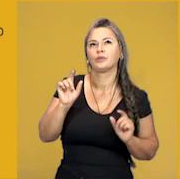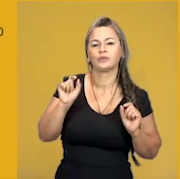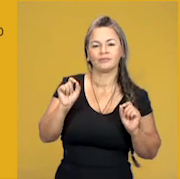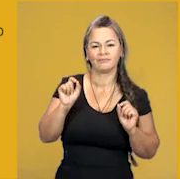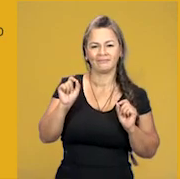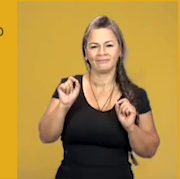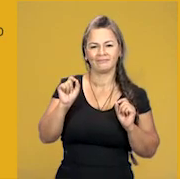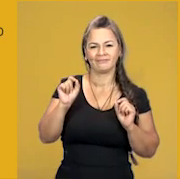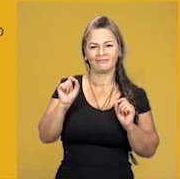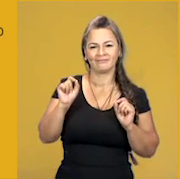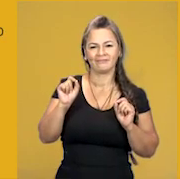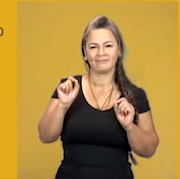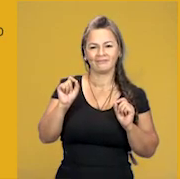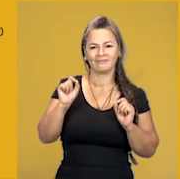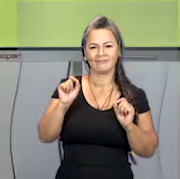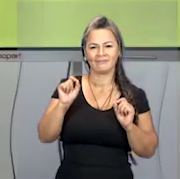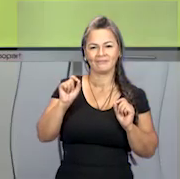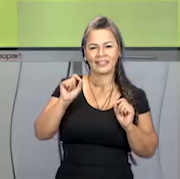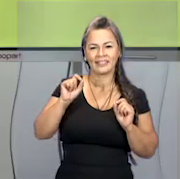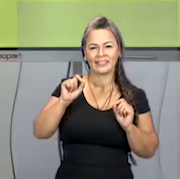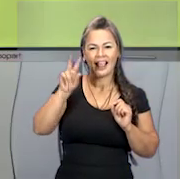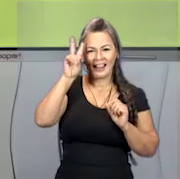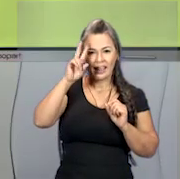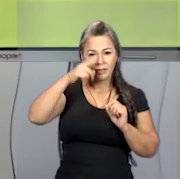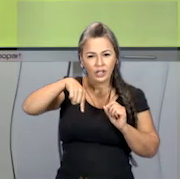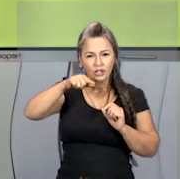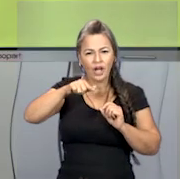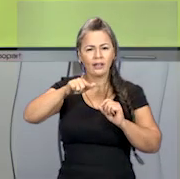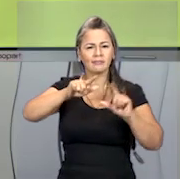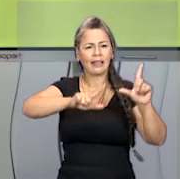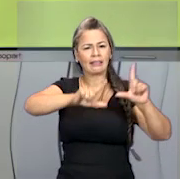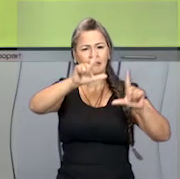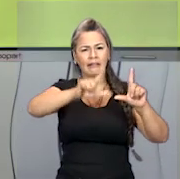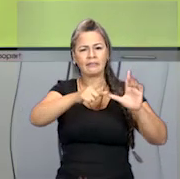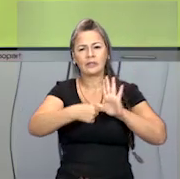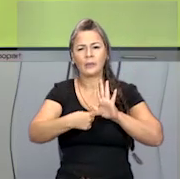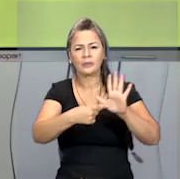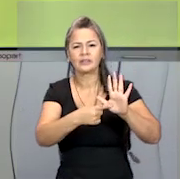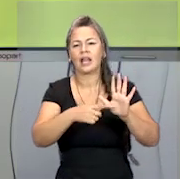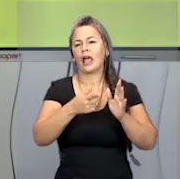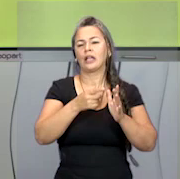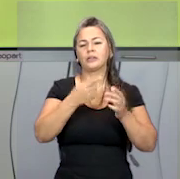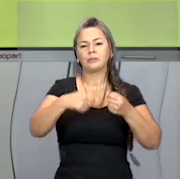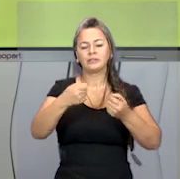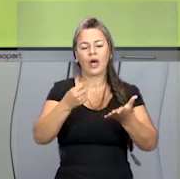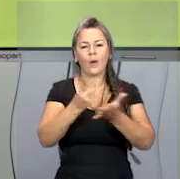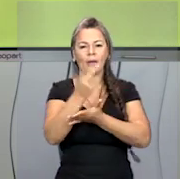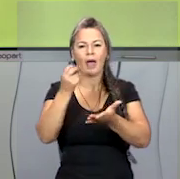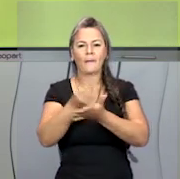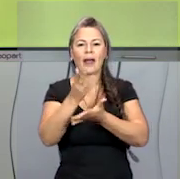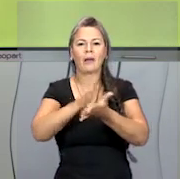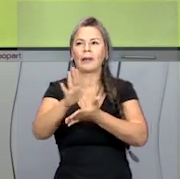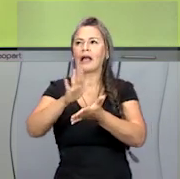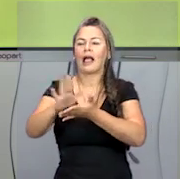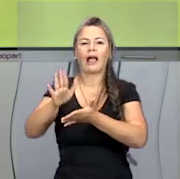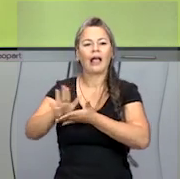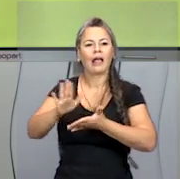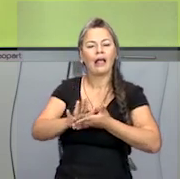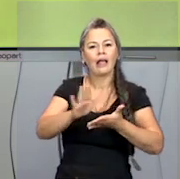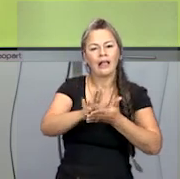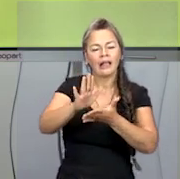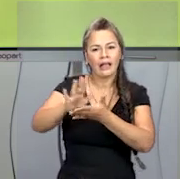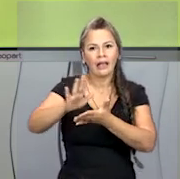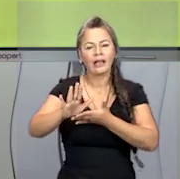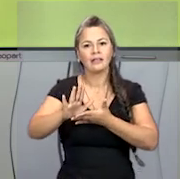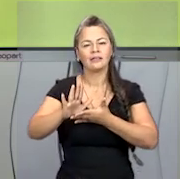tempo todo os indivíduos são estimulados a comprar, a consumir, a sempre trocar o celular, ter o mais moderno, mas a população